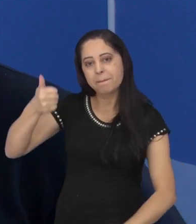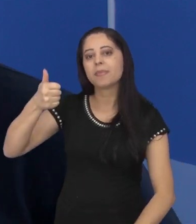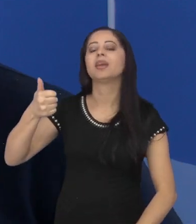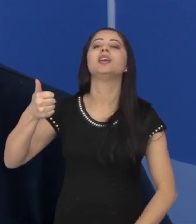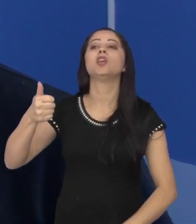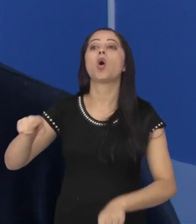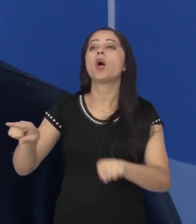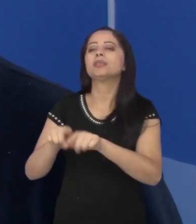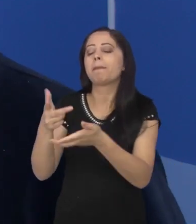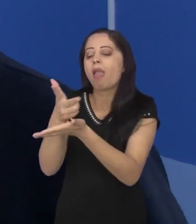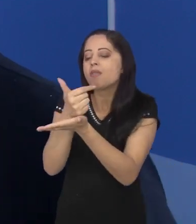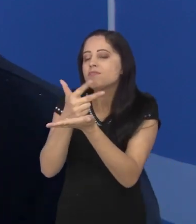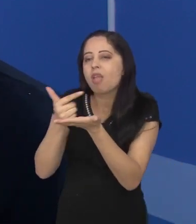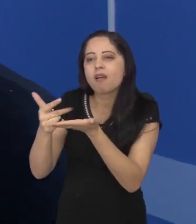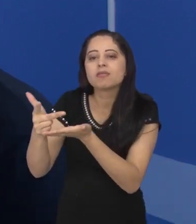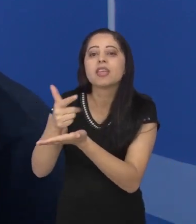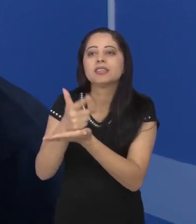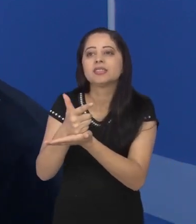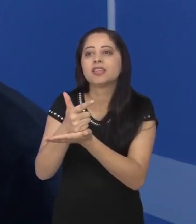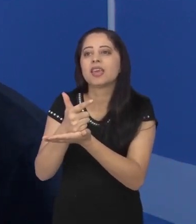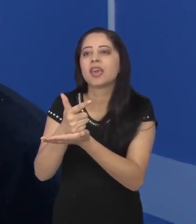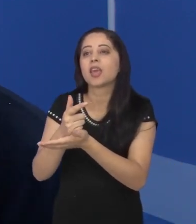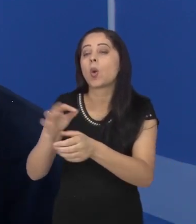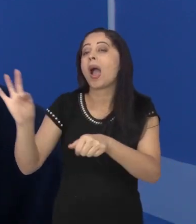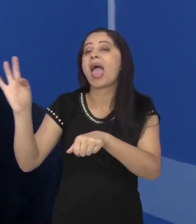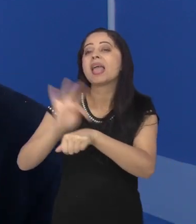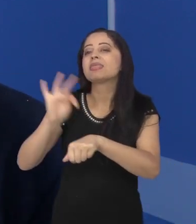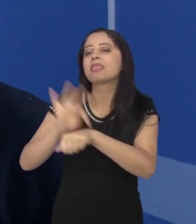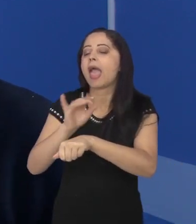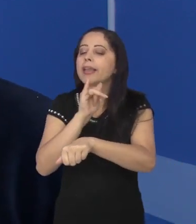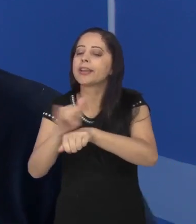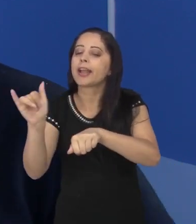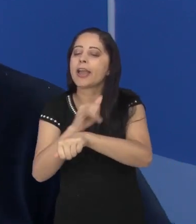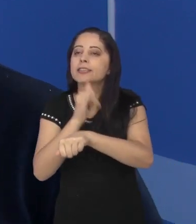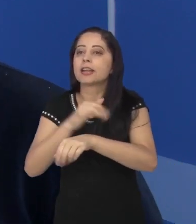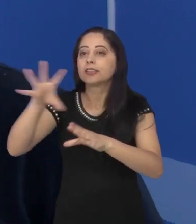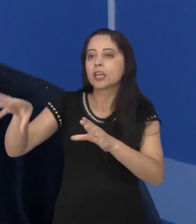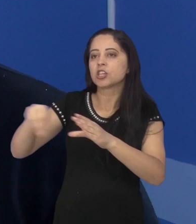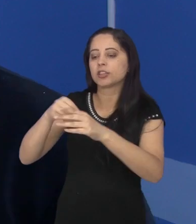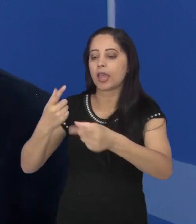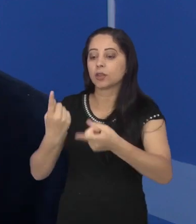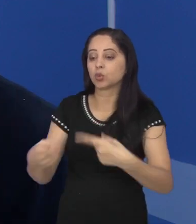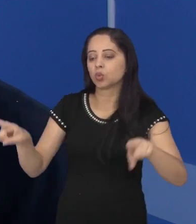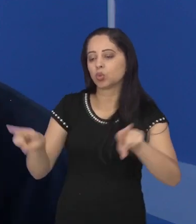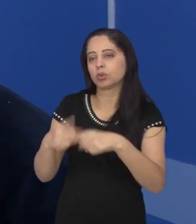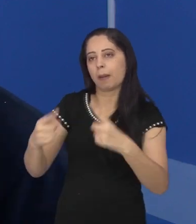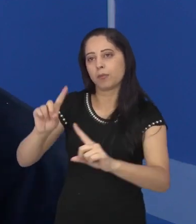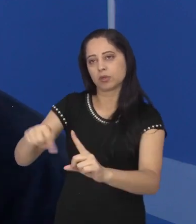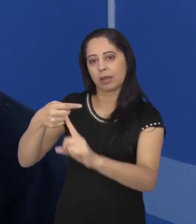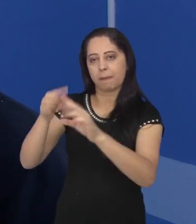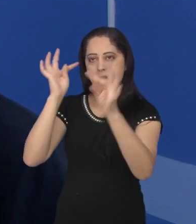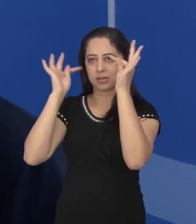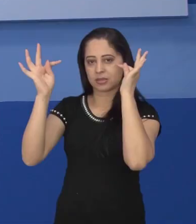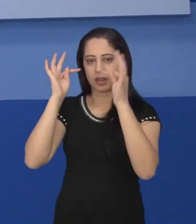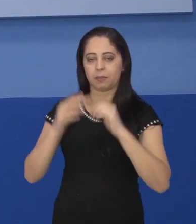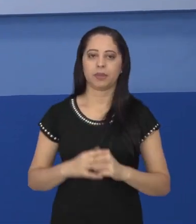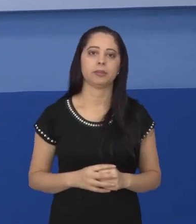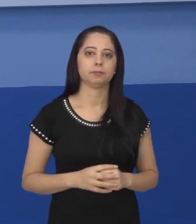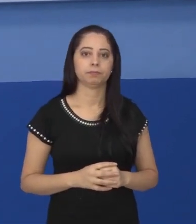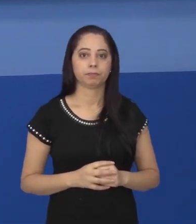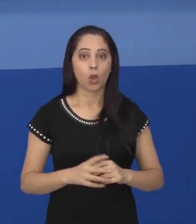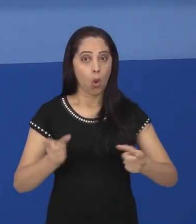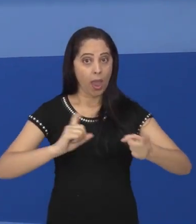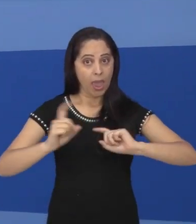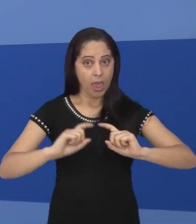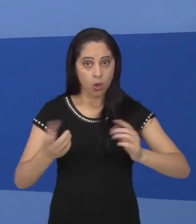a gente começa a trabalhar com desenhos, tudo isso são técnicas dentro da musicoterapia e sempre vai de acordo com o objetivo que se quer alcançar. Hoje,